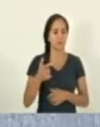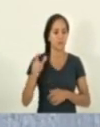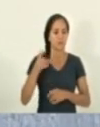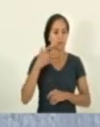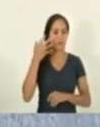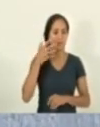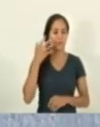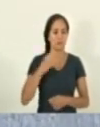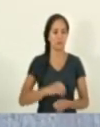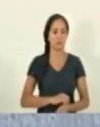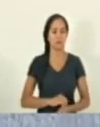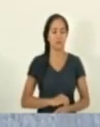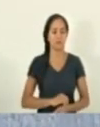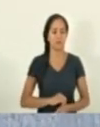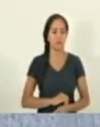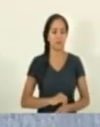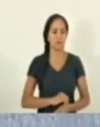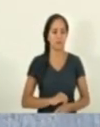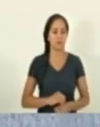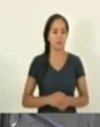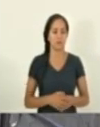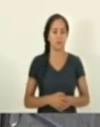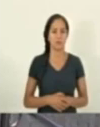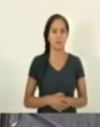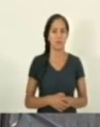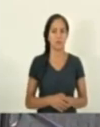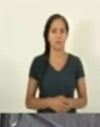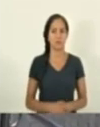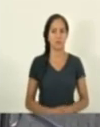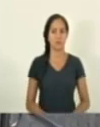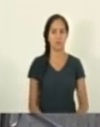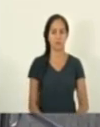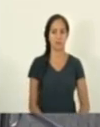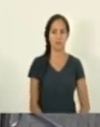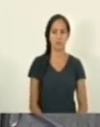Ele não abre, não. Está com a mão fechada.